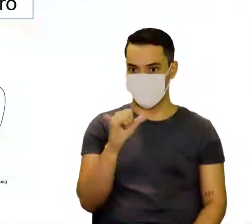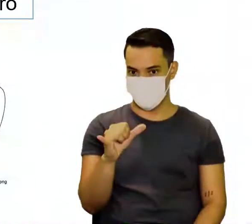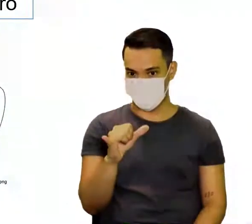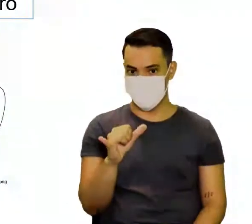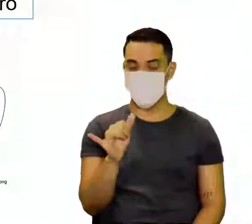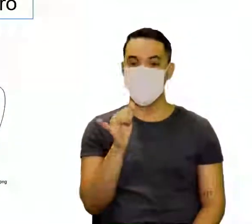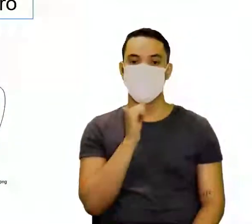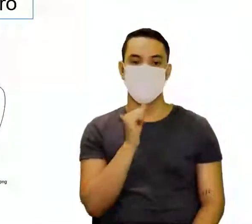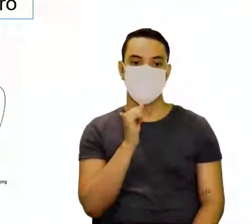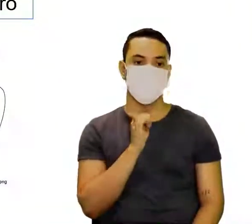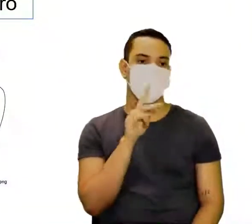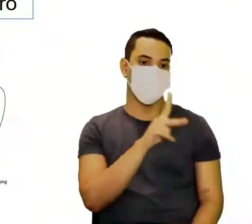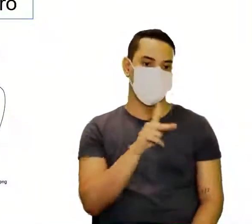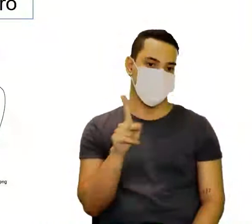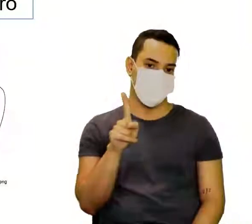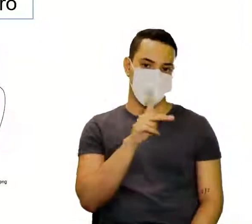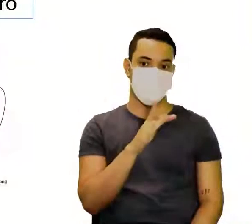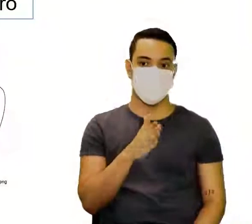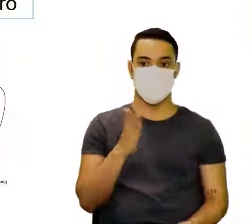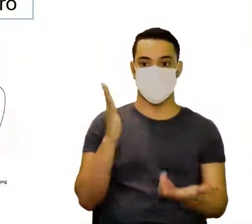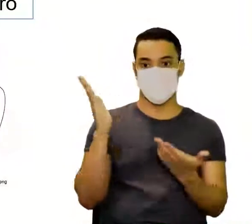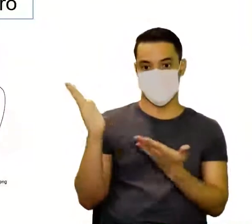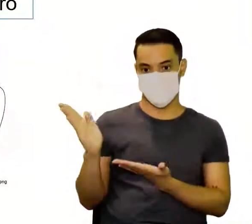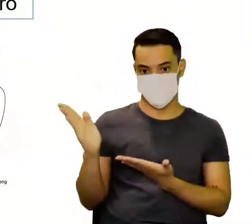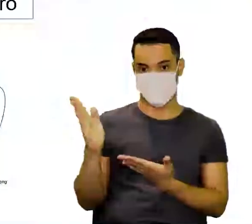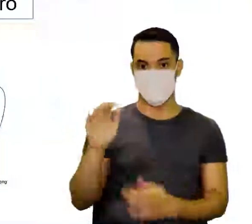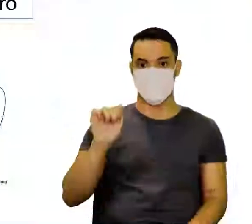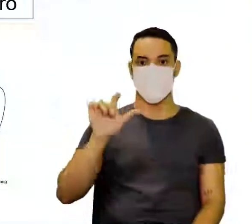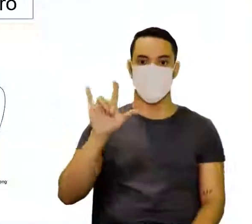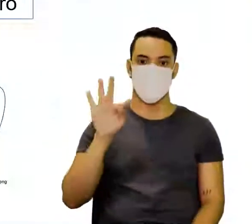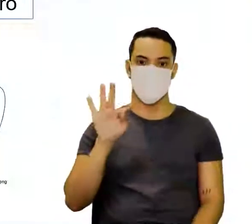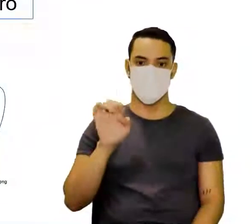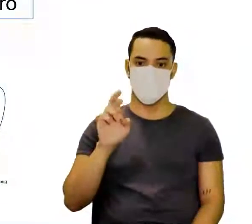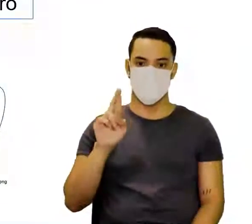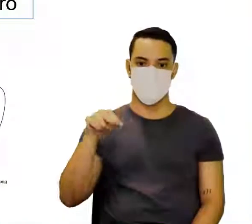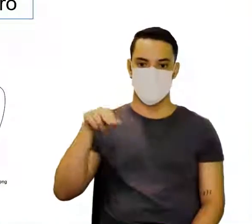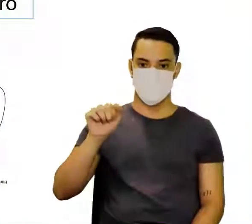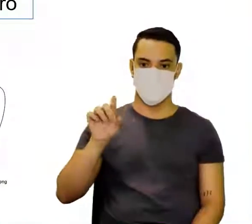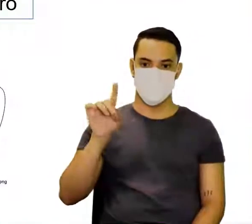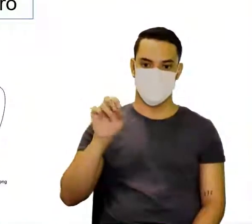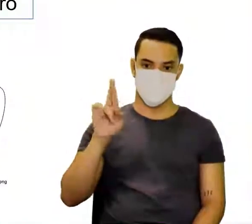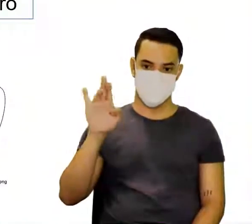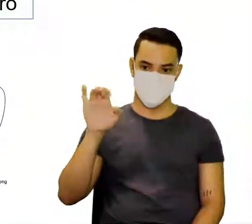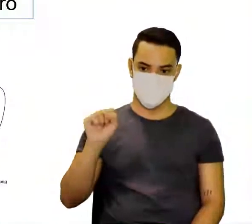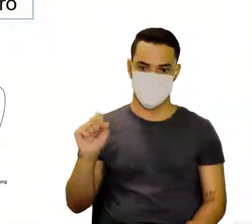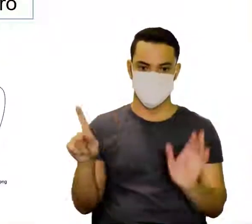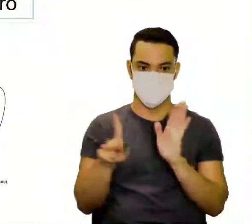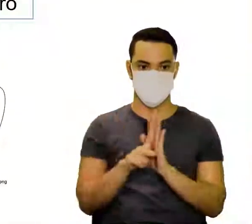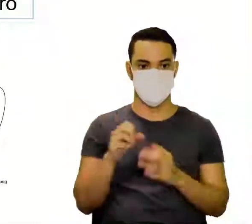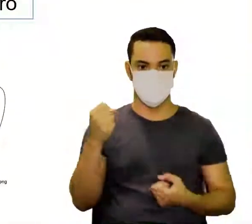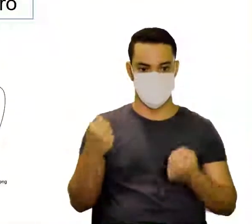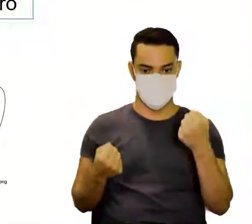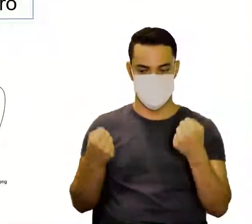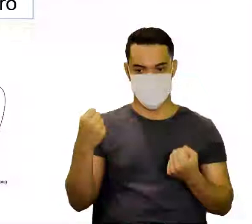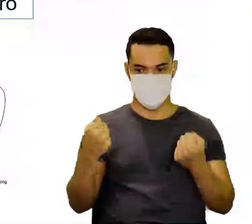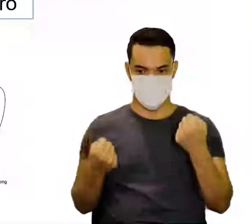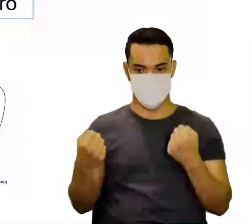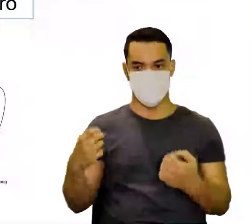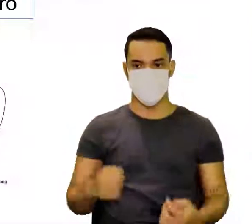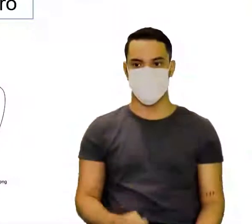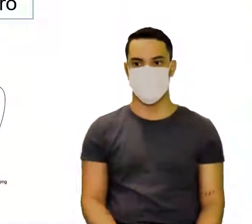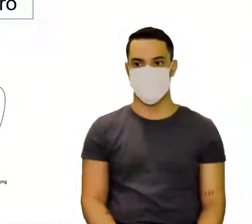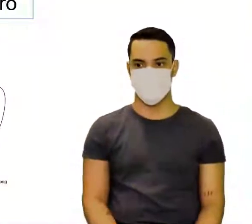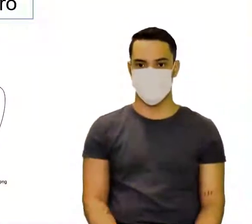Um exemplo, professora, tá aí, olha, alternador de carro, tá, pessoal? Então, alternadores de